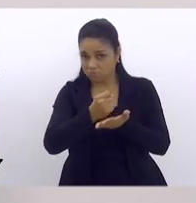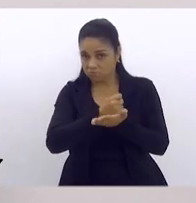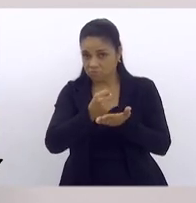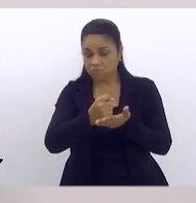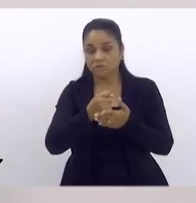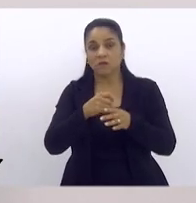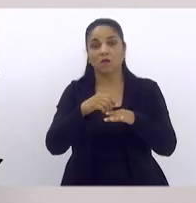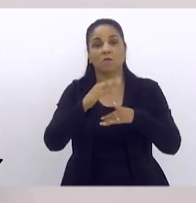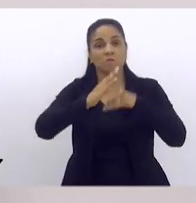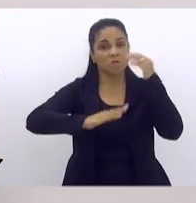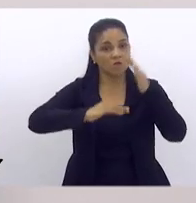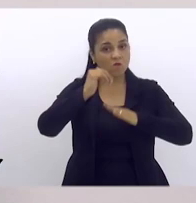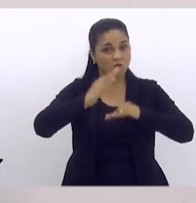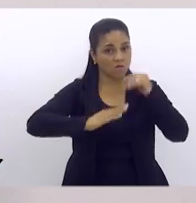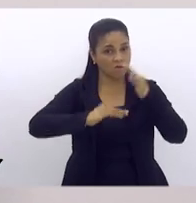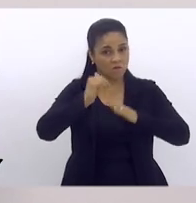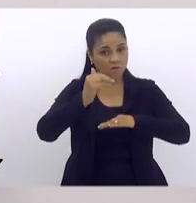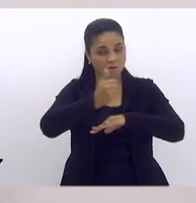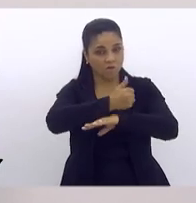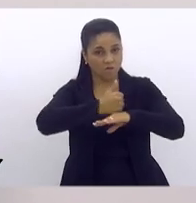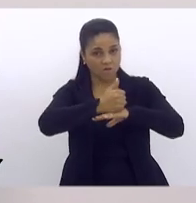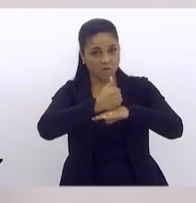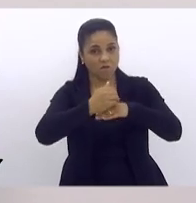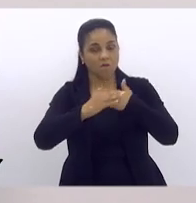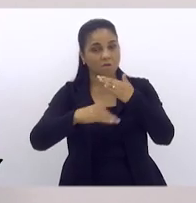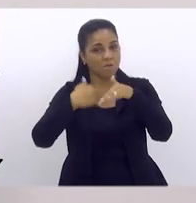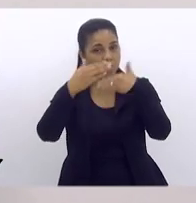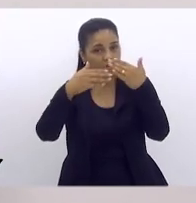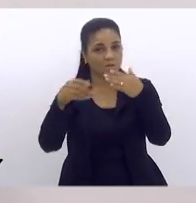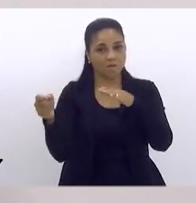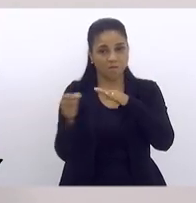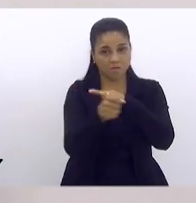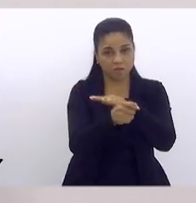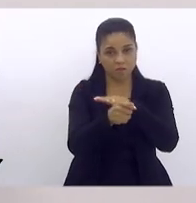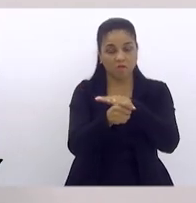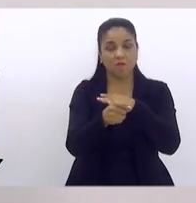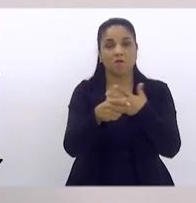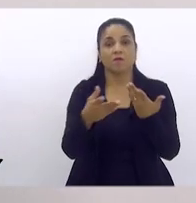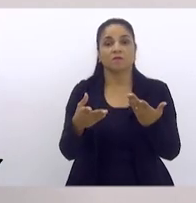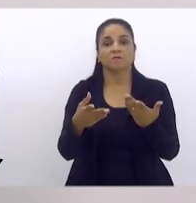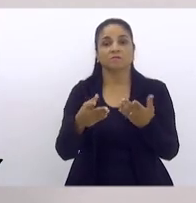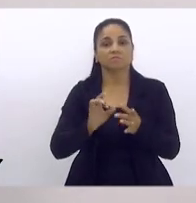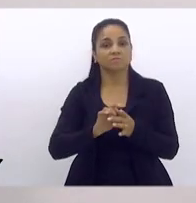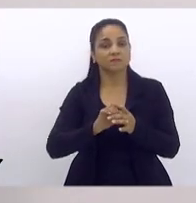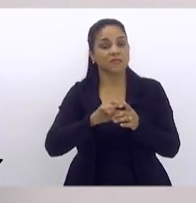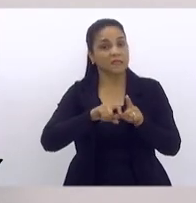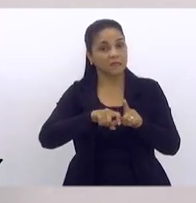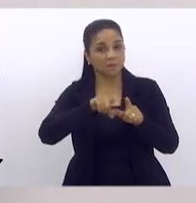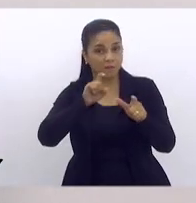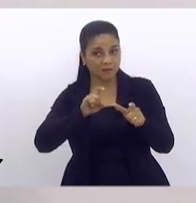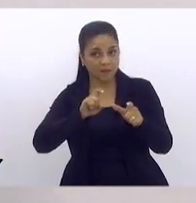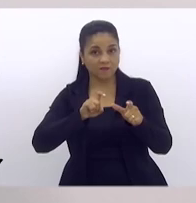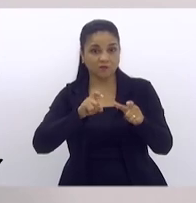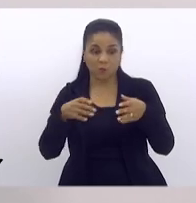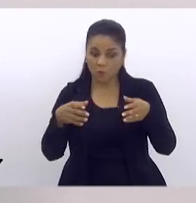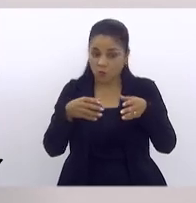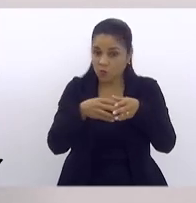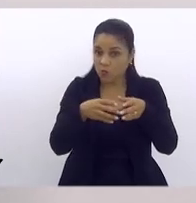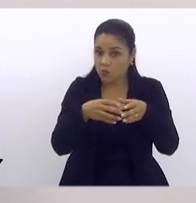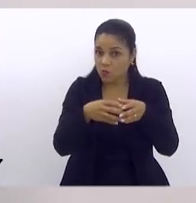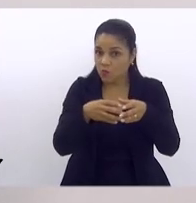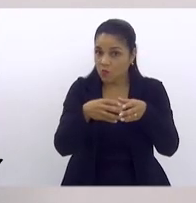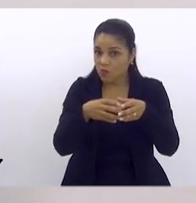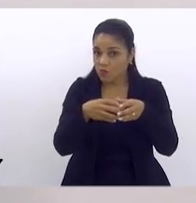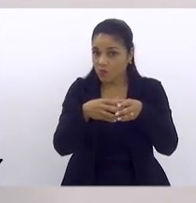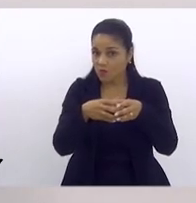funcionários em vi os dados para uma auditoria independente para torná-los públicos não é uma junta de revisão mas é